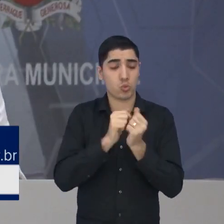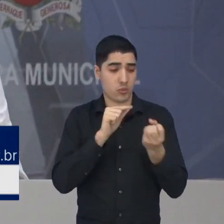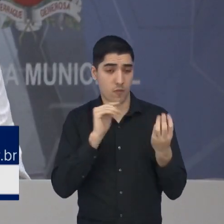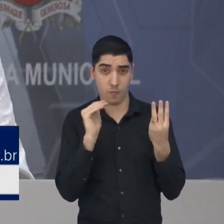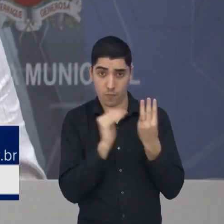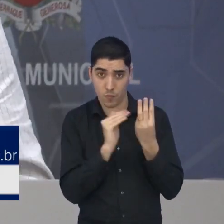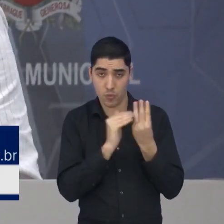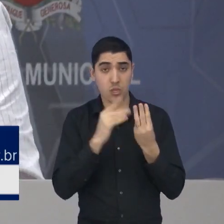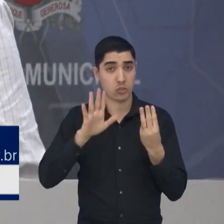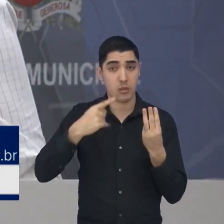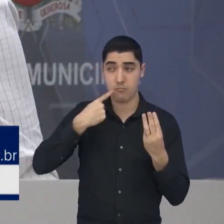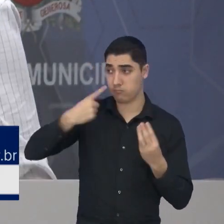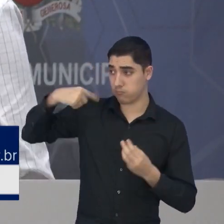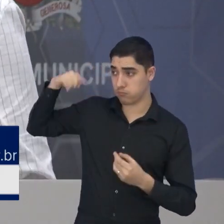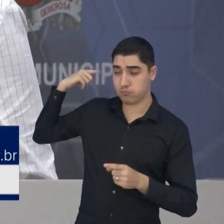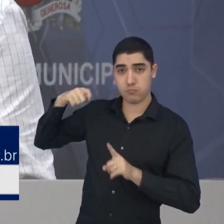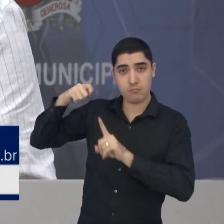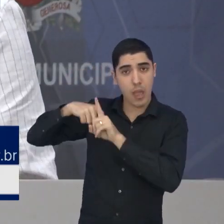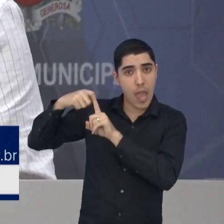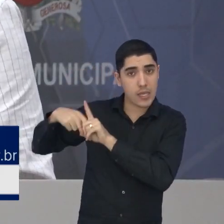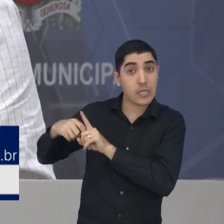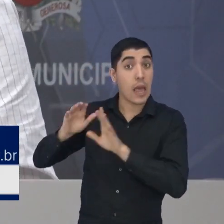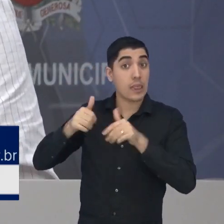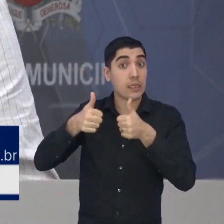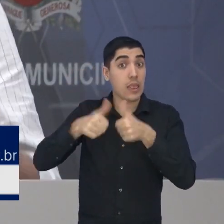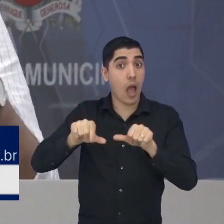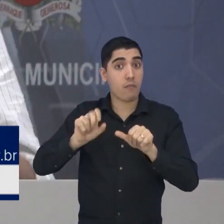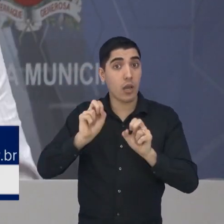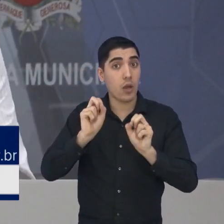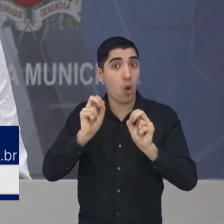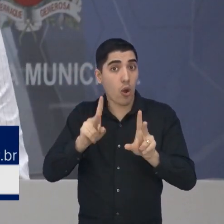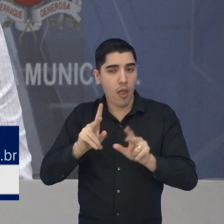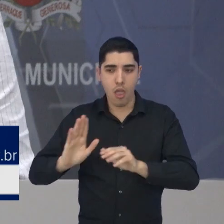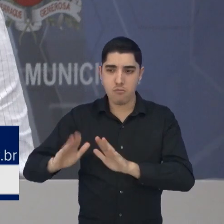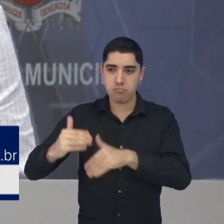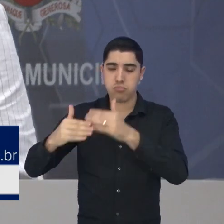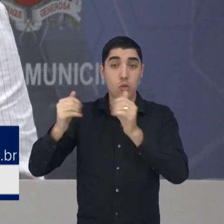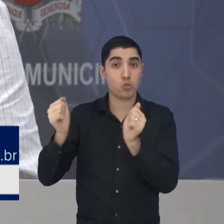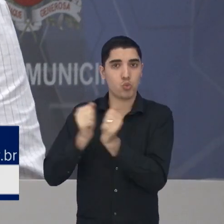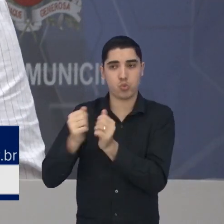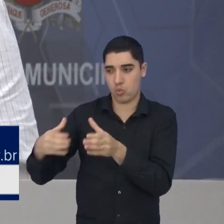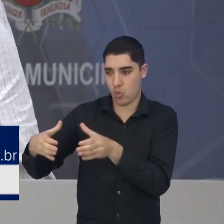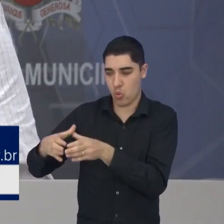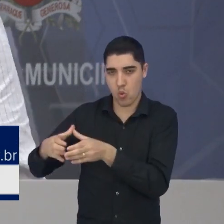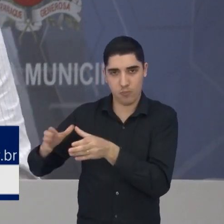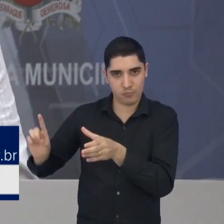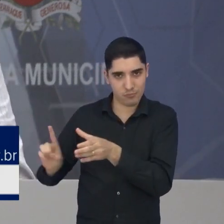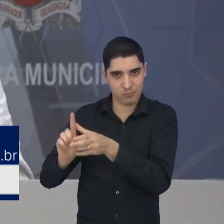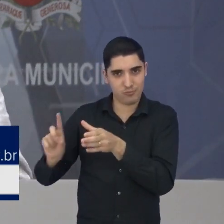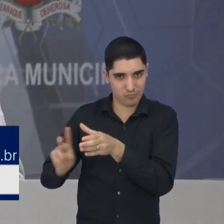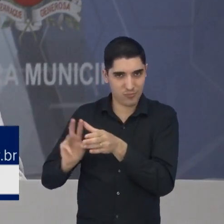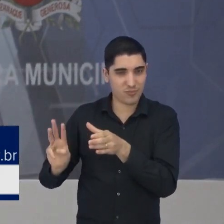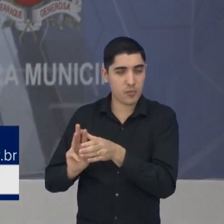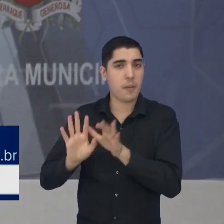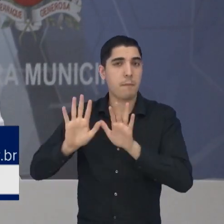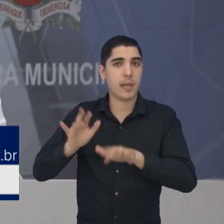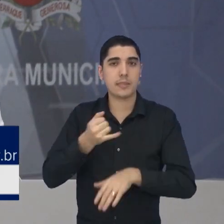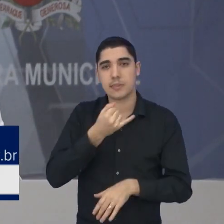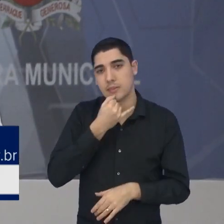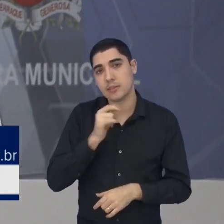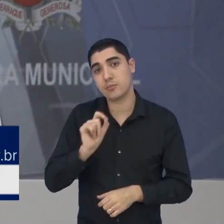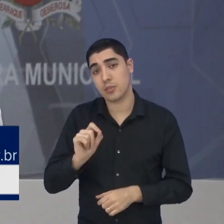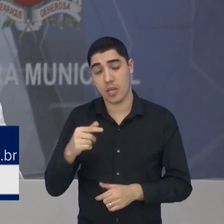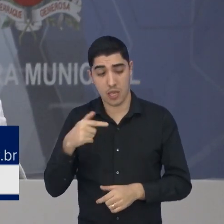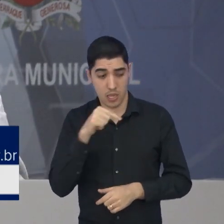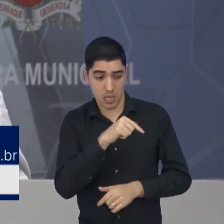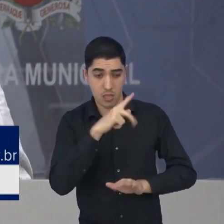últimos meses. Isso estava avançando junto com os meus colegas de comissão, mas, infelizmente, por conta desse projeto